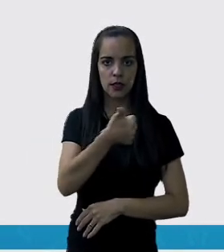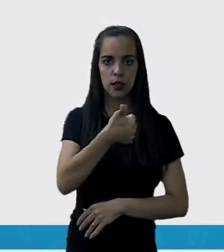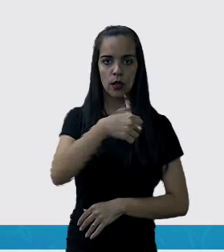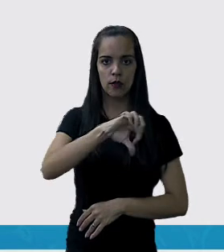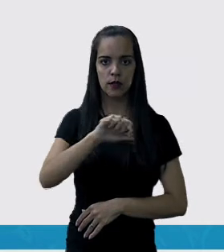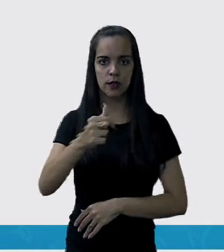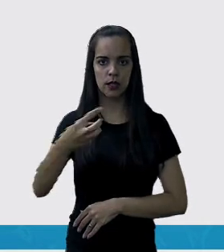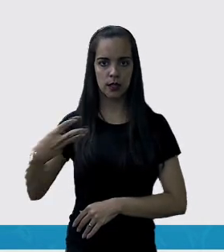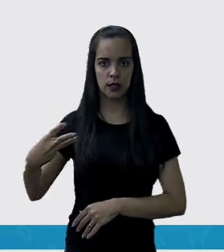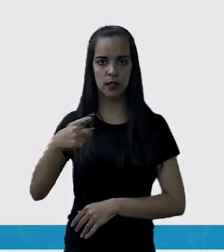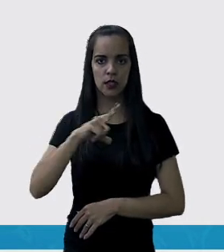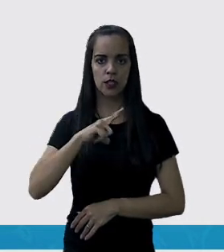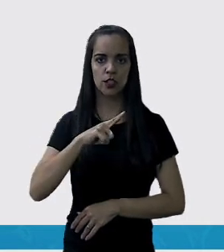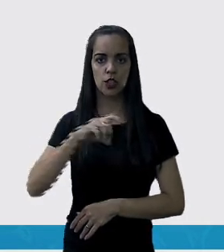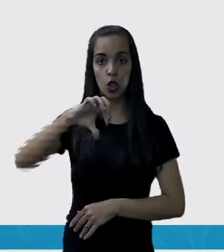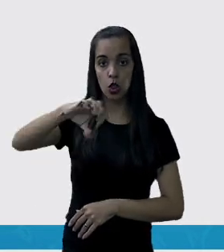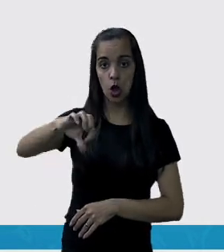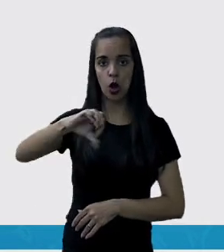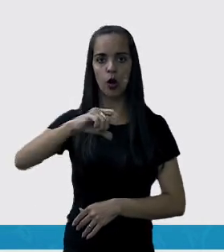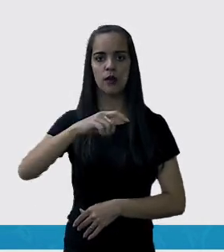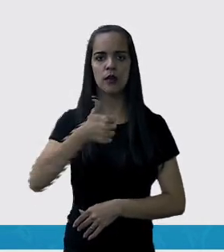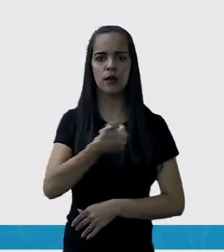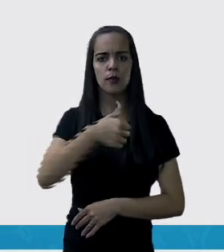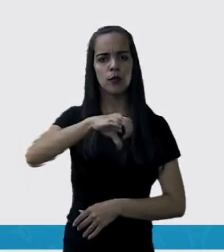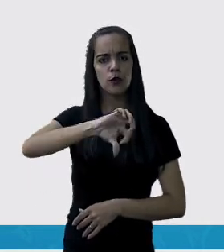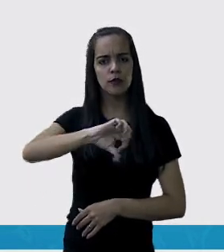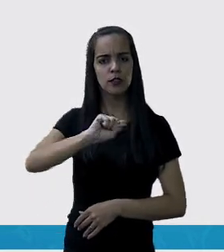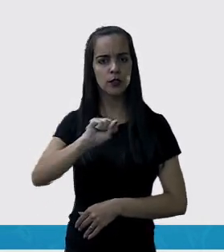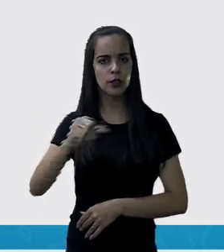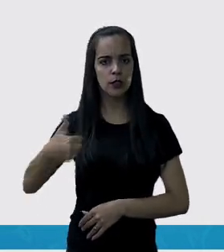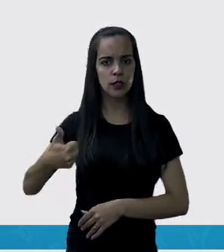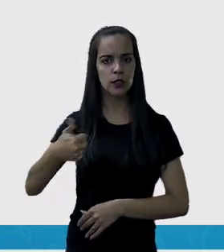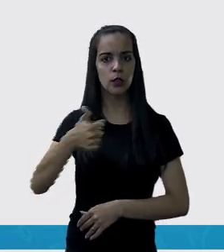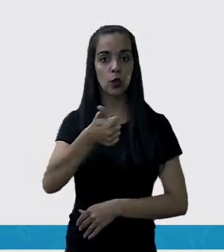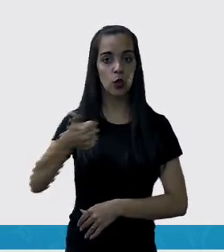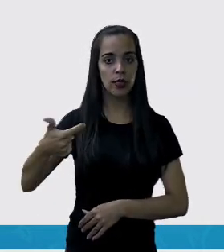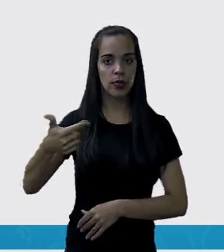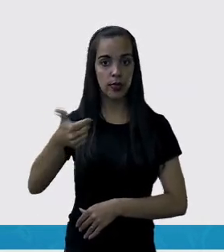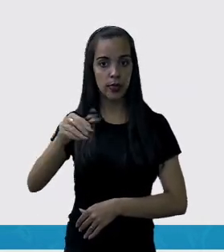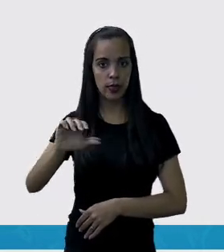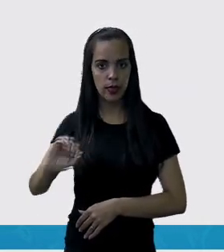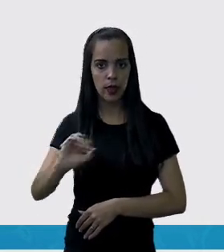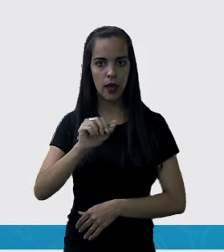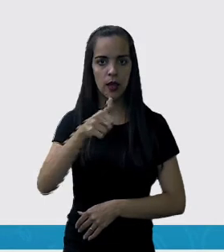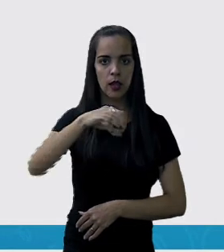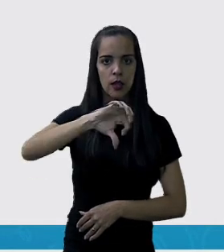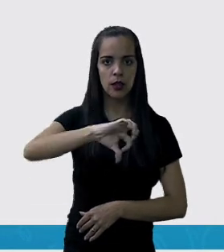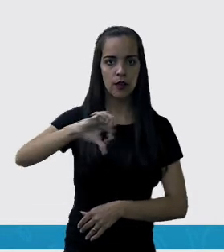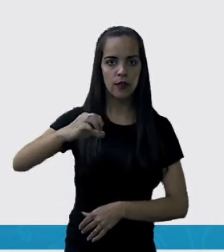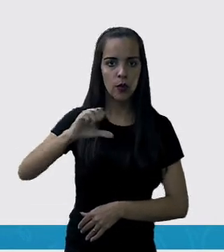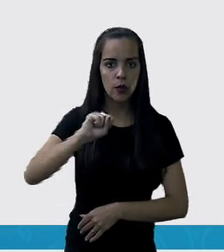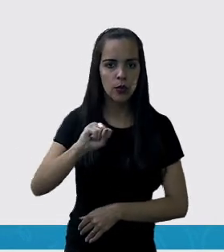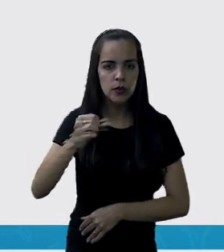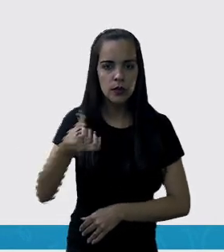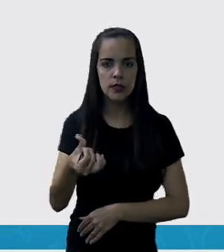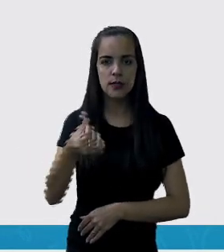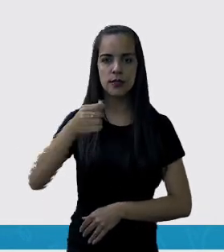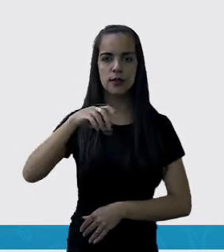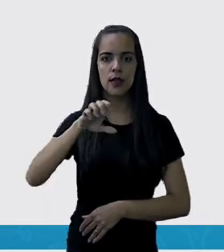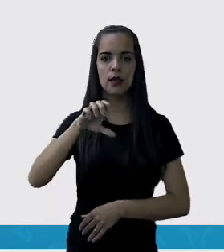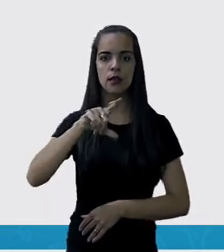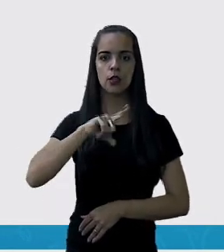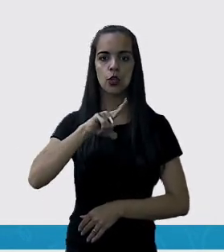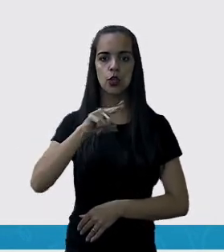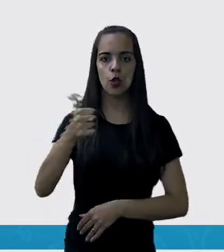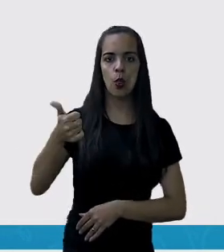Europa dos 9, depois foi a Europa dos 10, dos 12, dos 15, dos 25